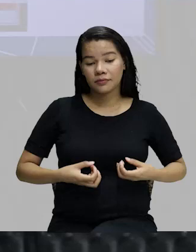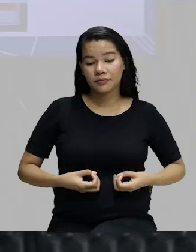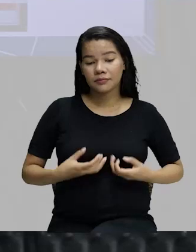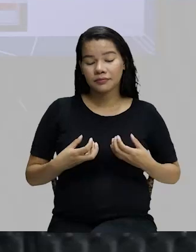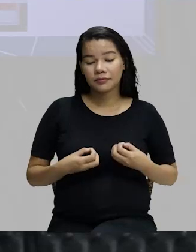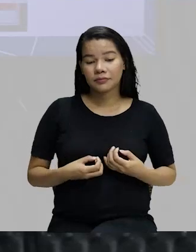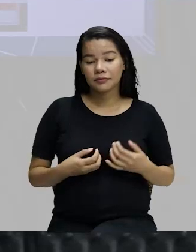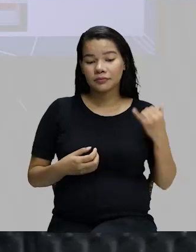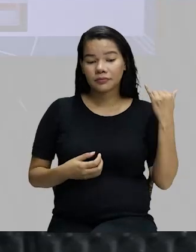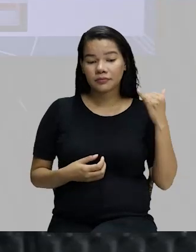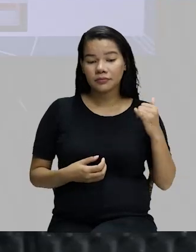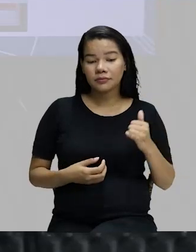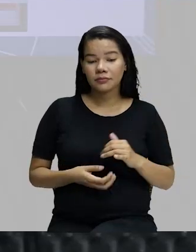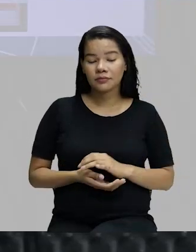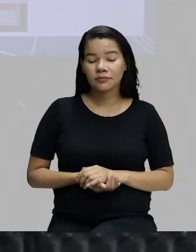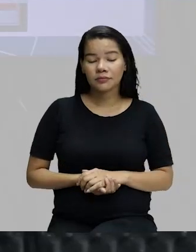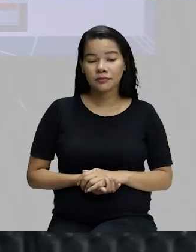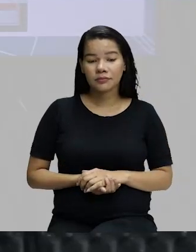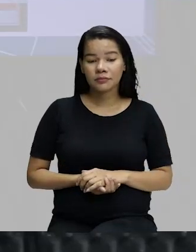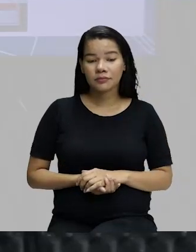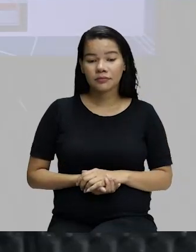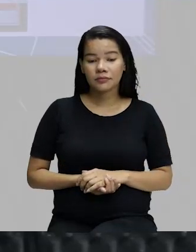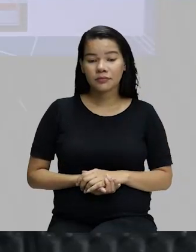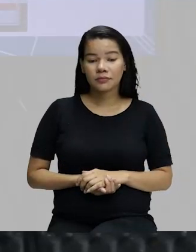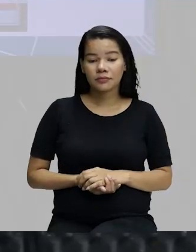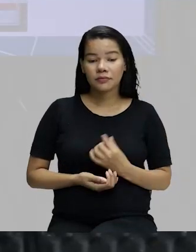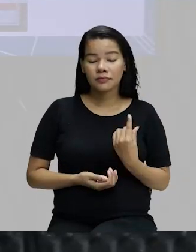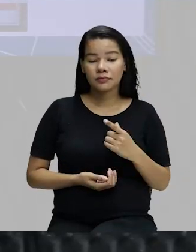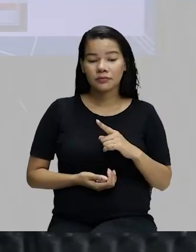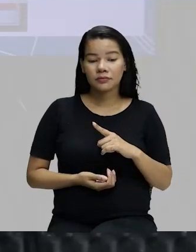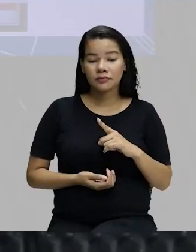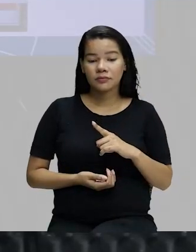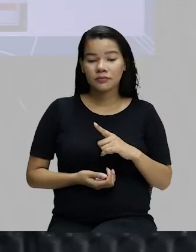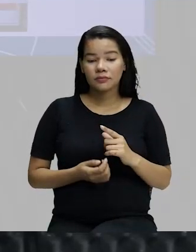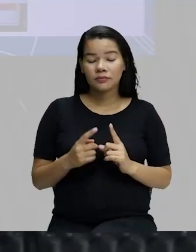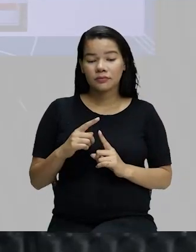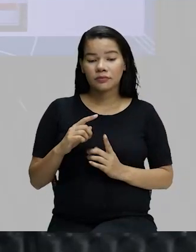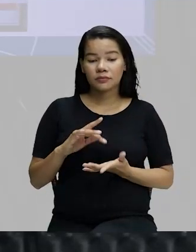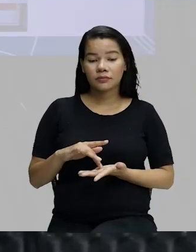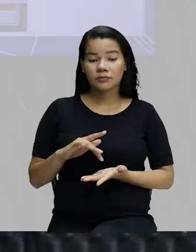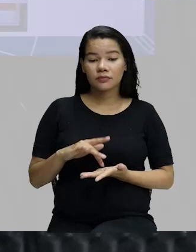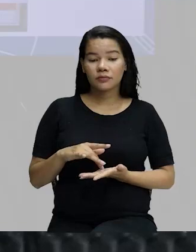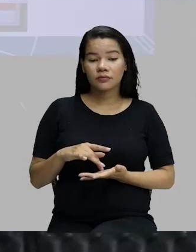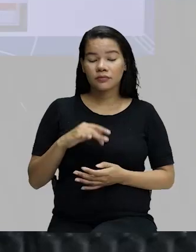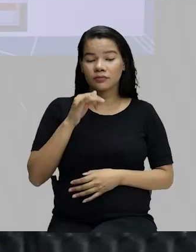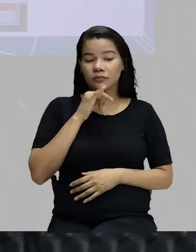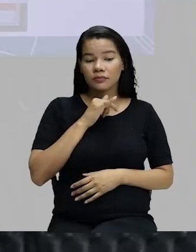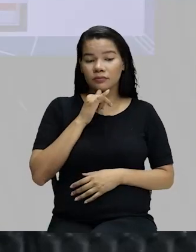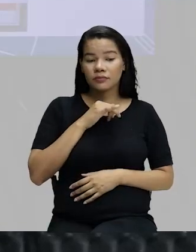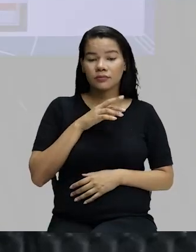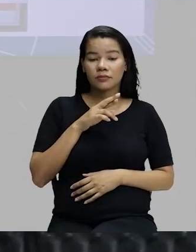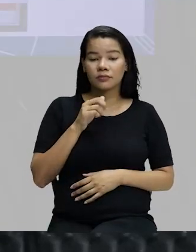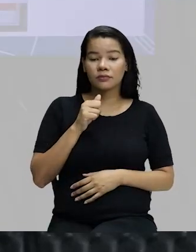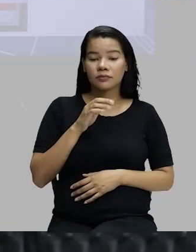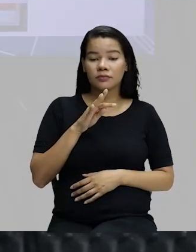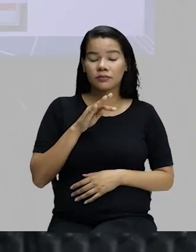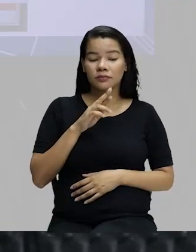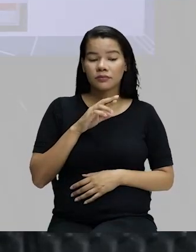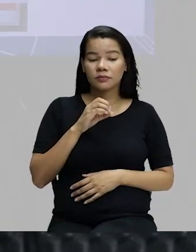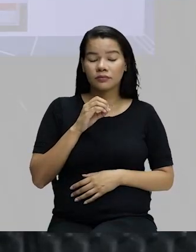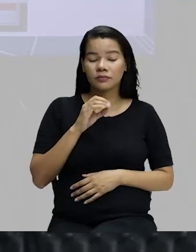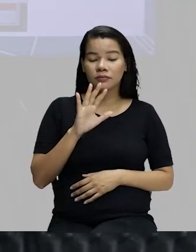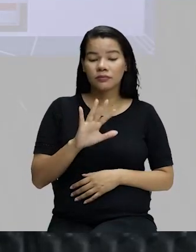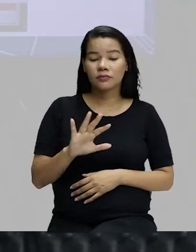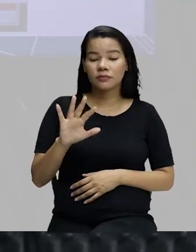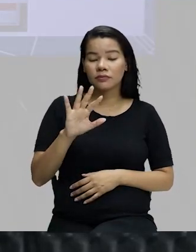também utilizava a água, certo? Nós temos, na verdade, um reator nuclear. O seu núcleo, o